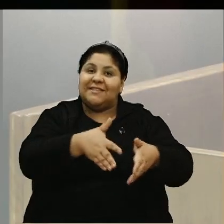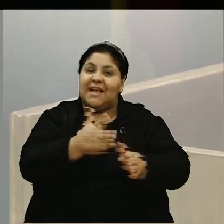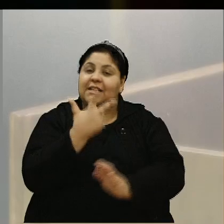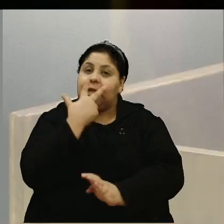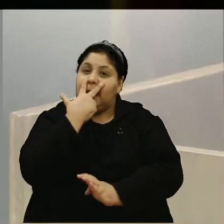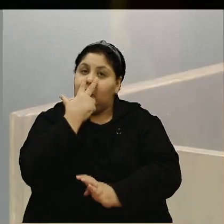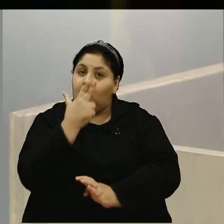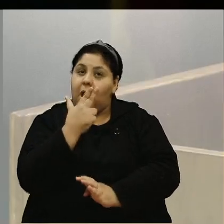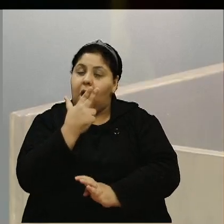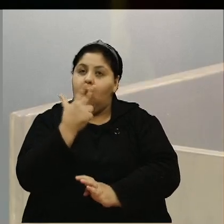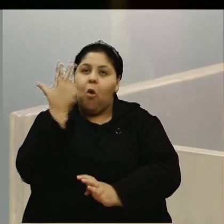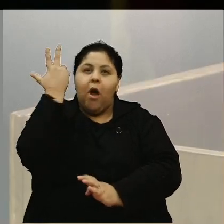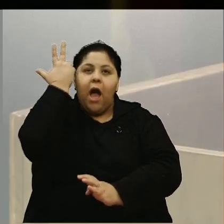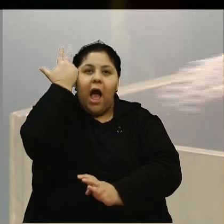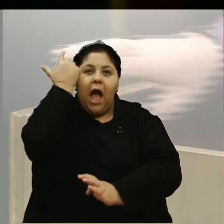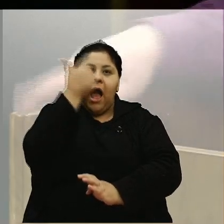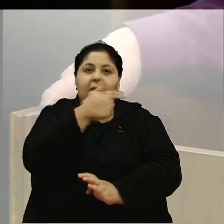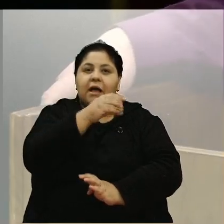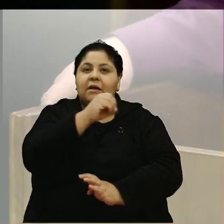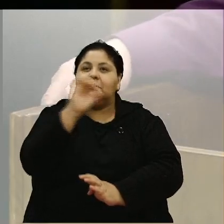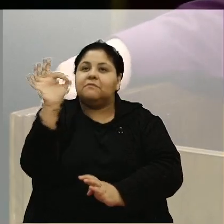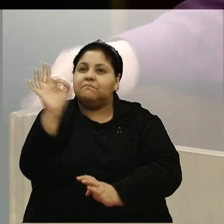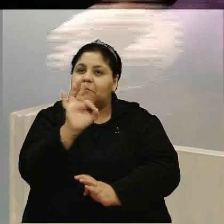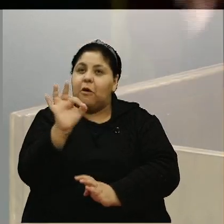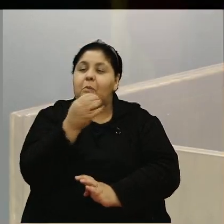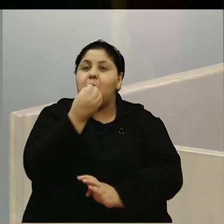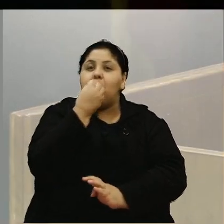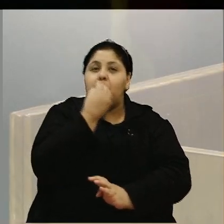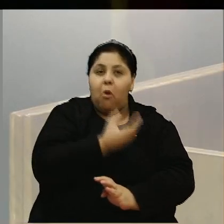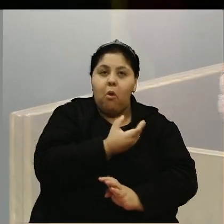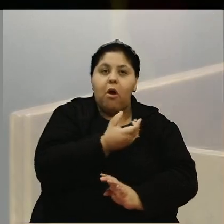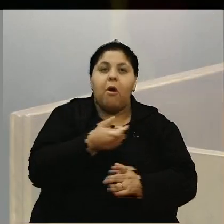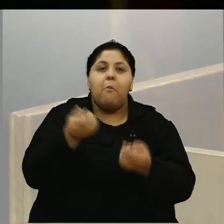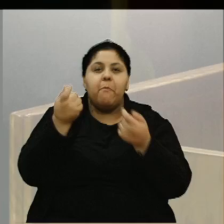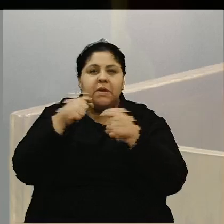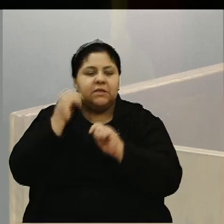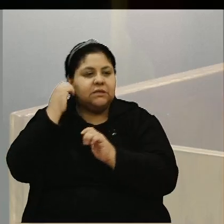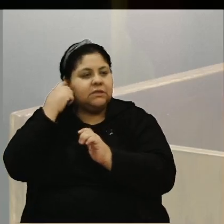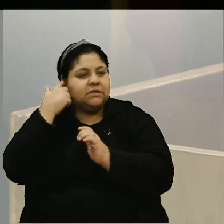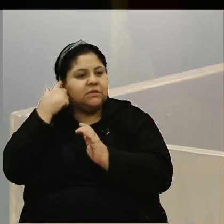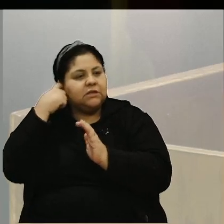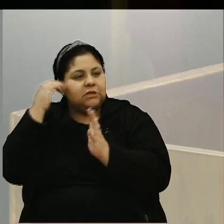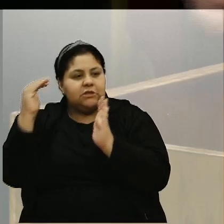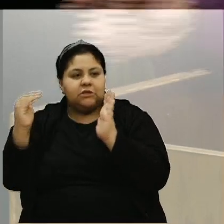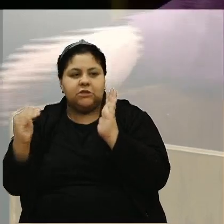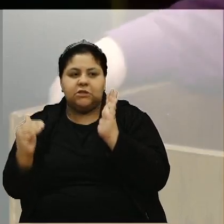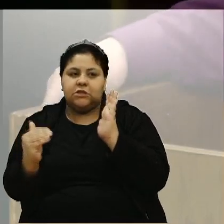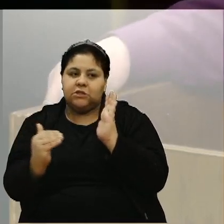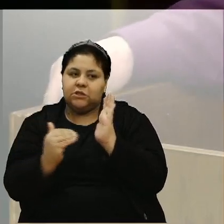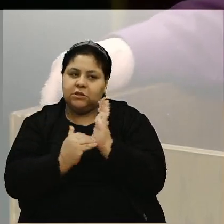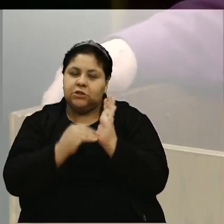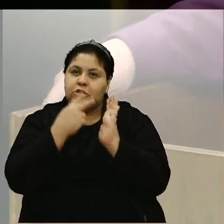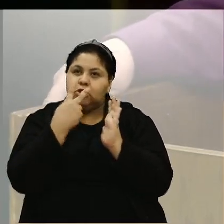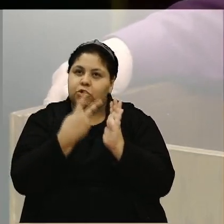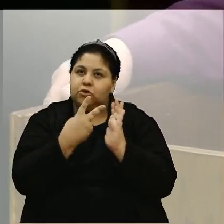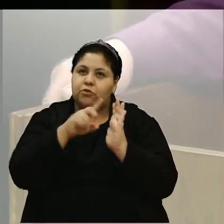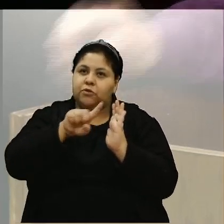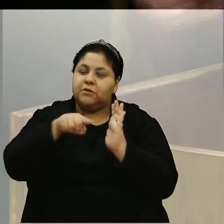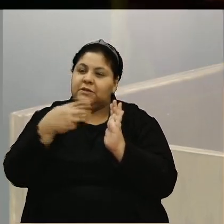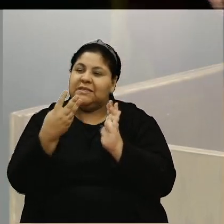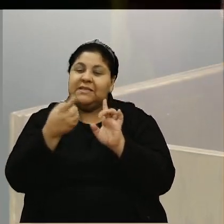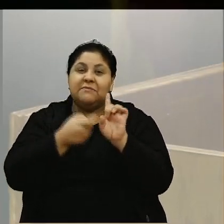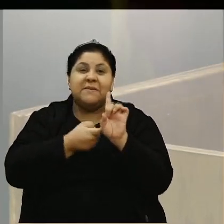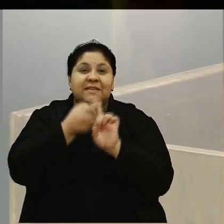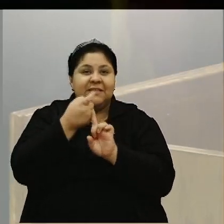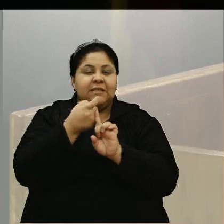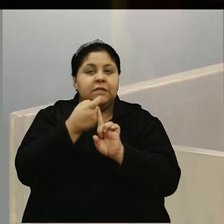abril, 70% delas estavam boas, precisa no mínimo 2 ou 3 meses trabalhado para ficar como estava,